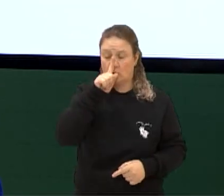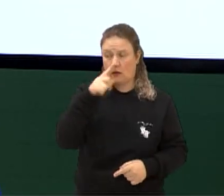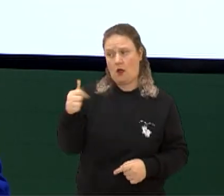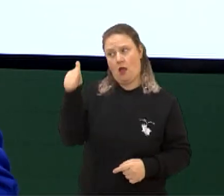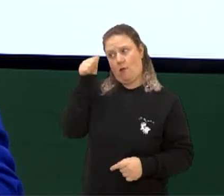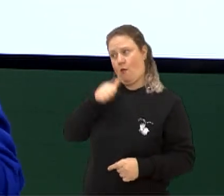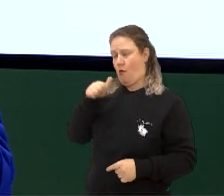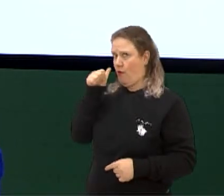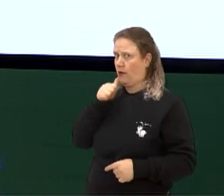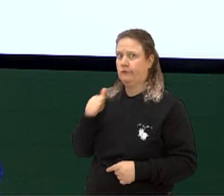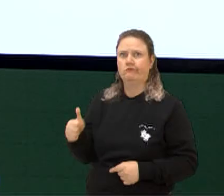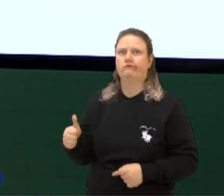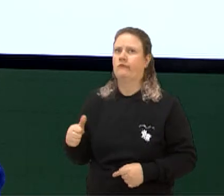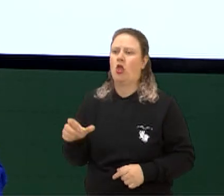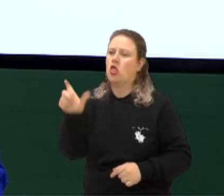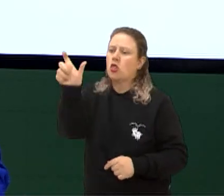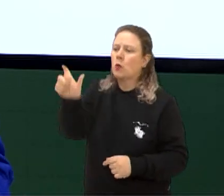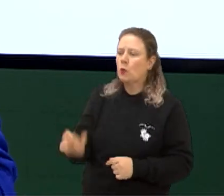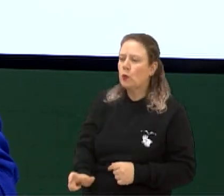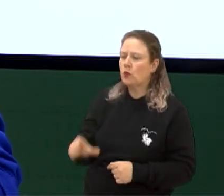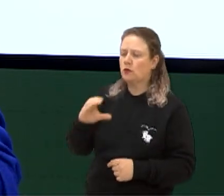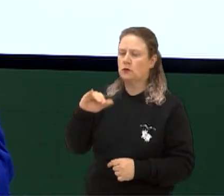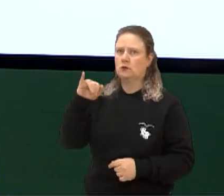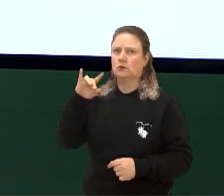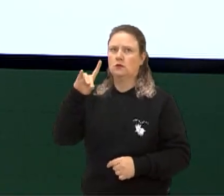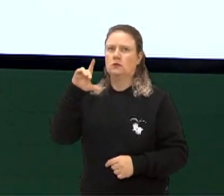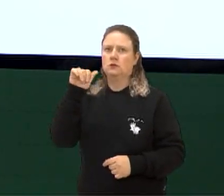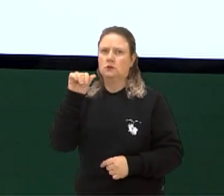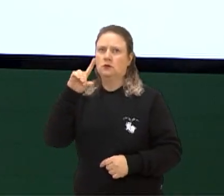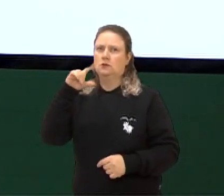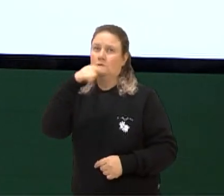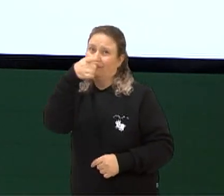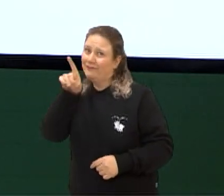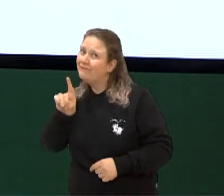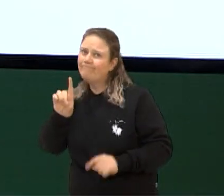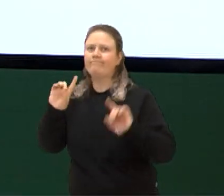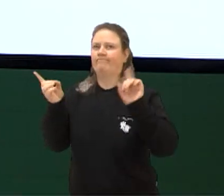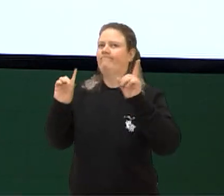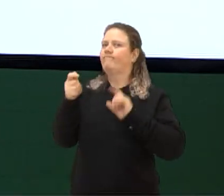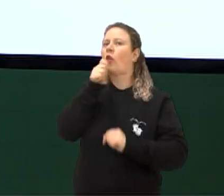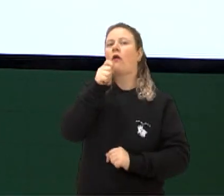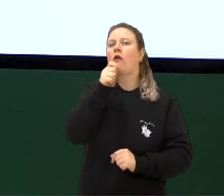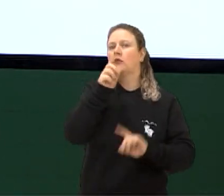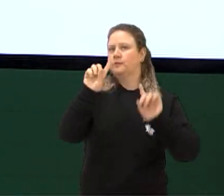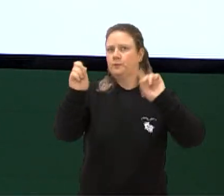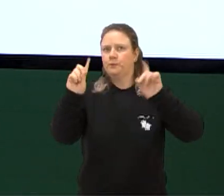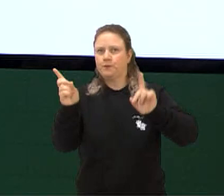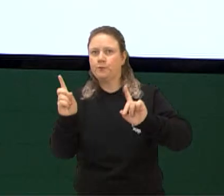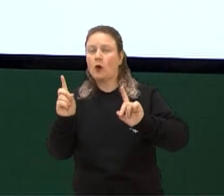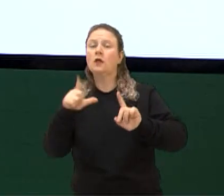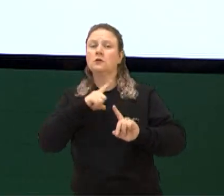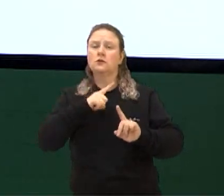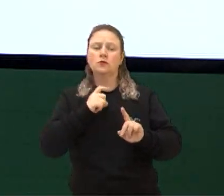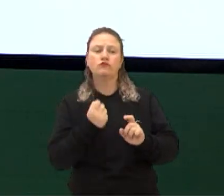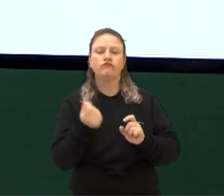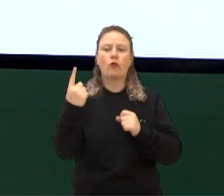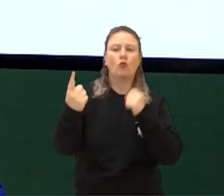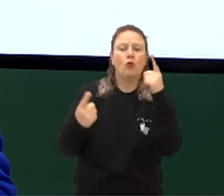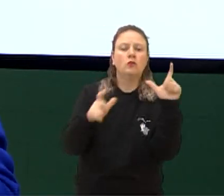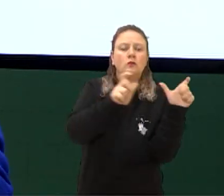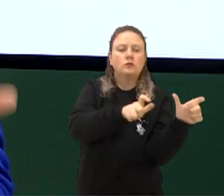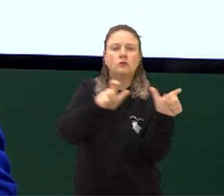eram consideradas cidadãs, tá? Em algumas civilizações da antiguidade, este era um